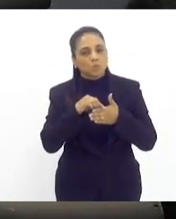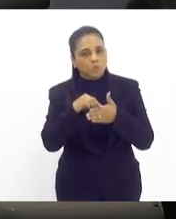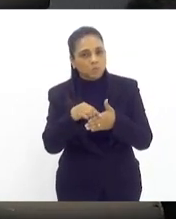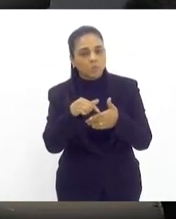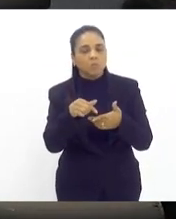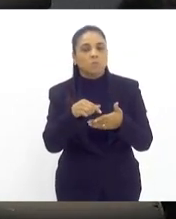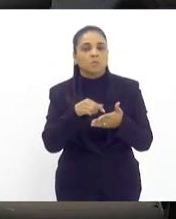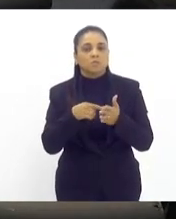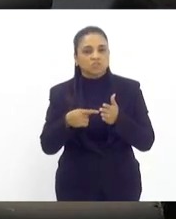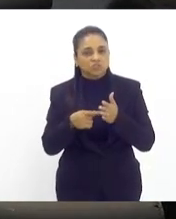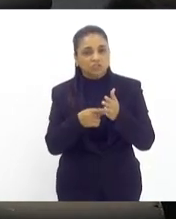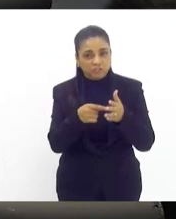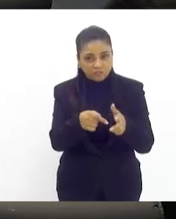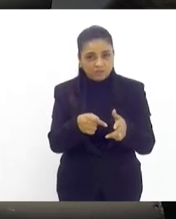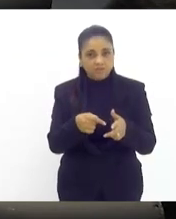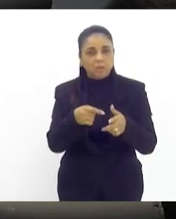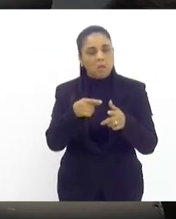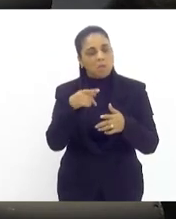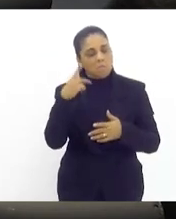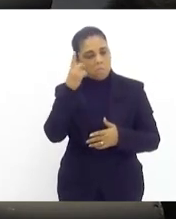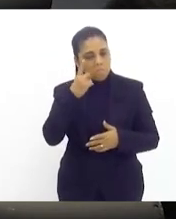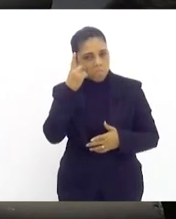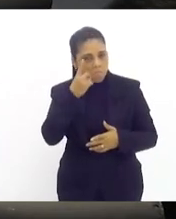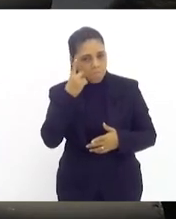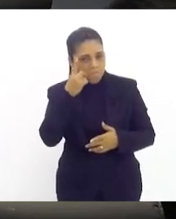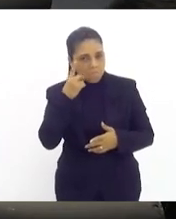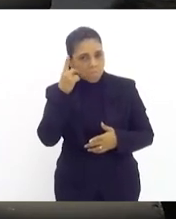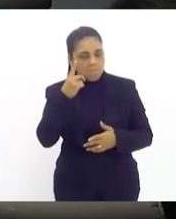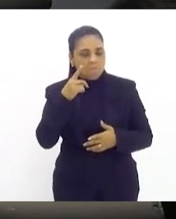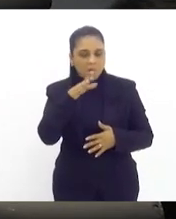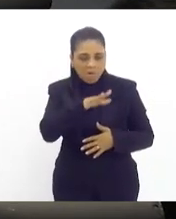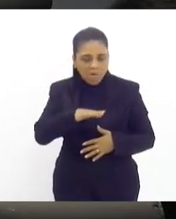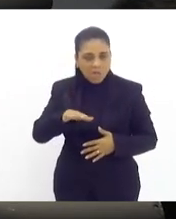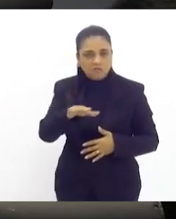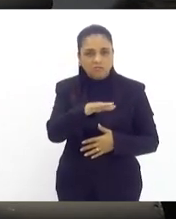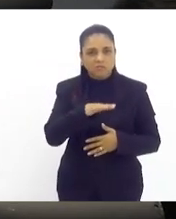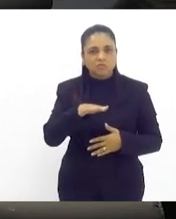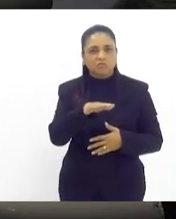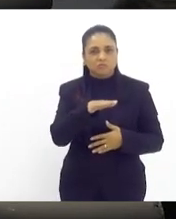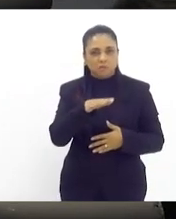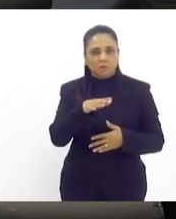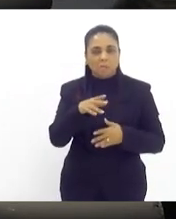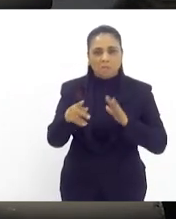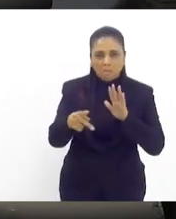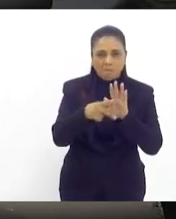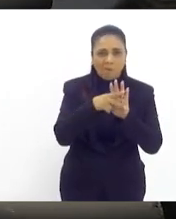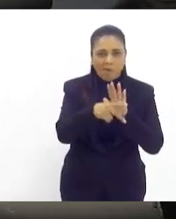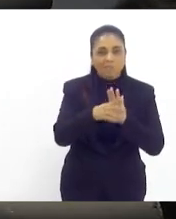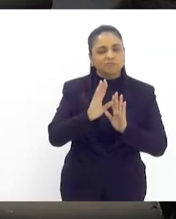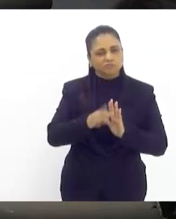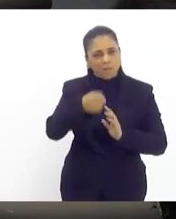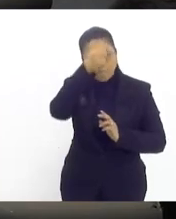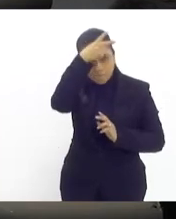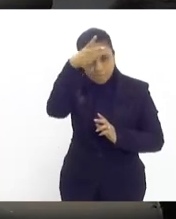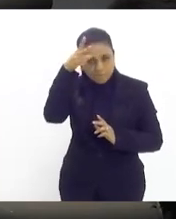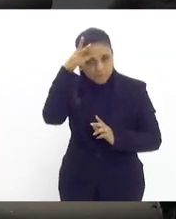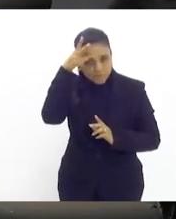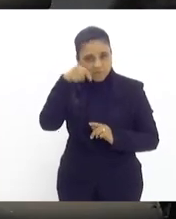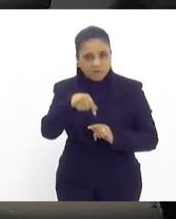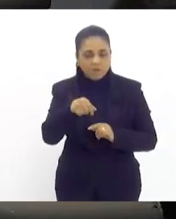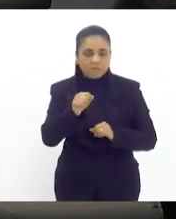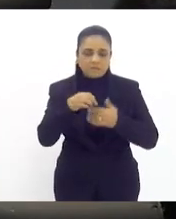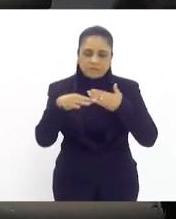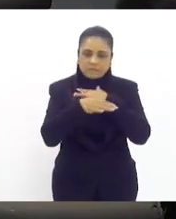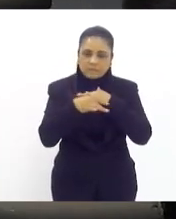ser diferente ela é uma parlamentar daquela região já foi inclusive de uma importante